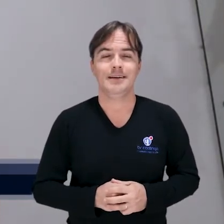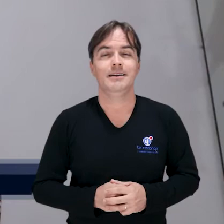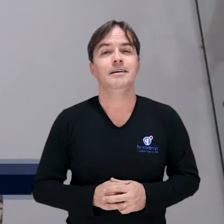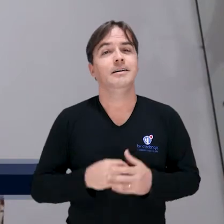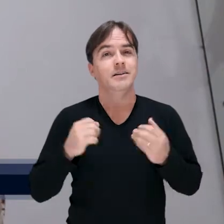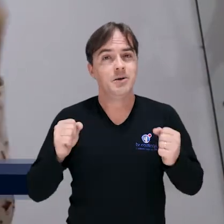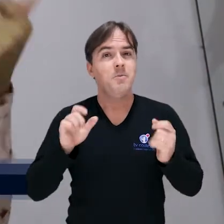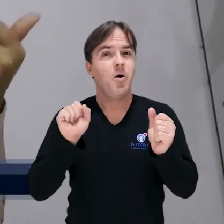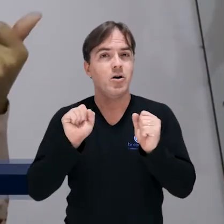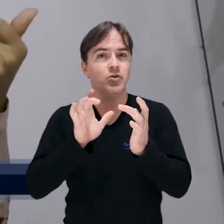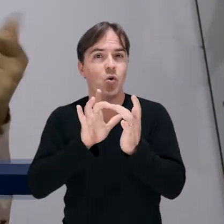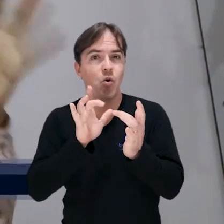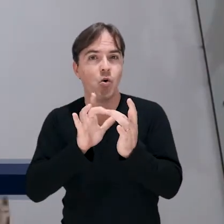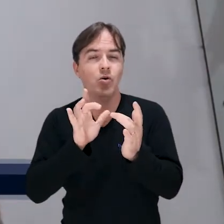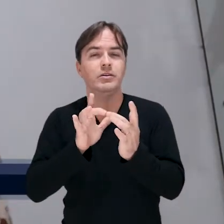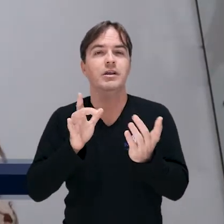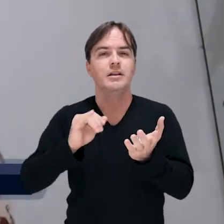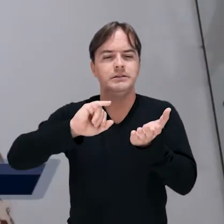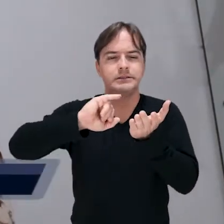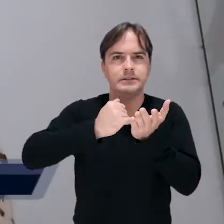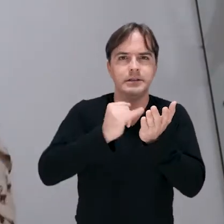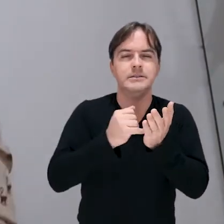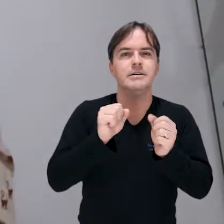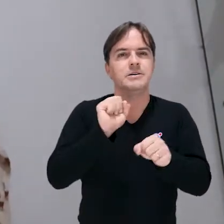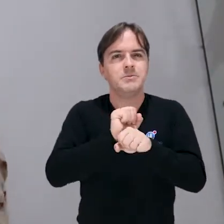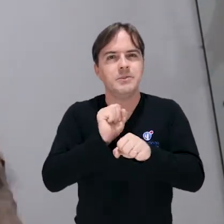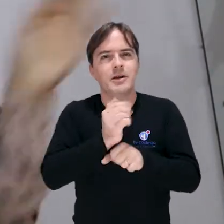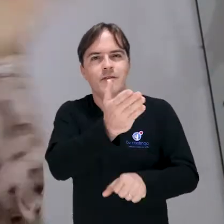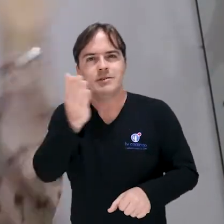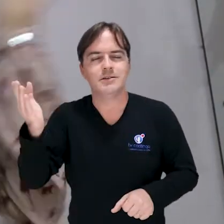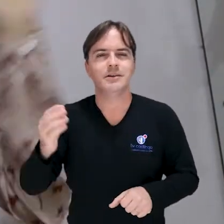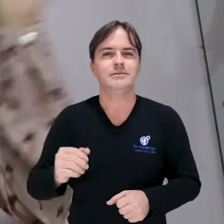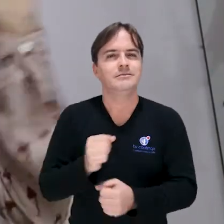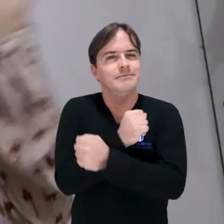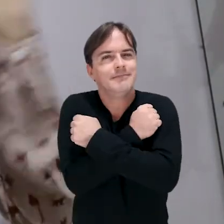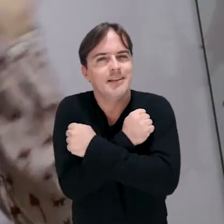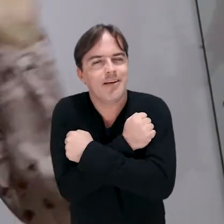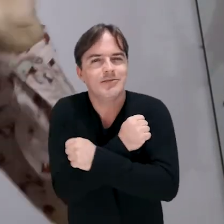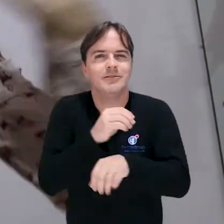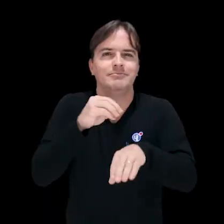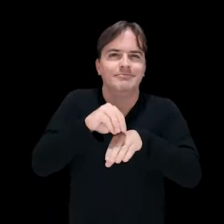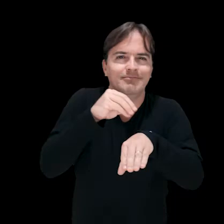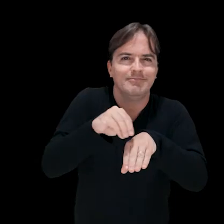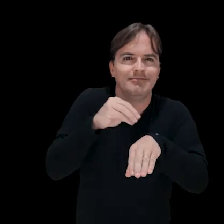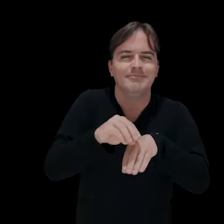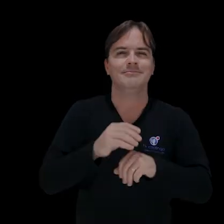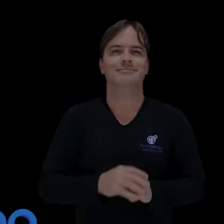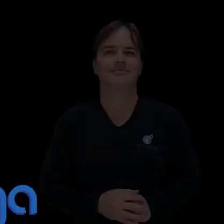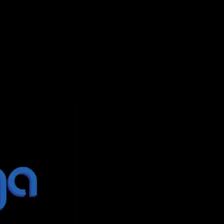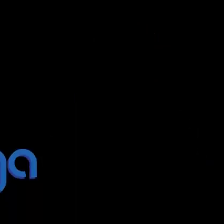entre em contato com a gente, faça sua inscrição, esperamos você lá. Saudações arqueológicas!